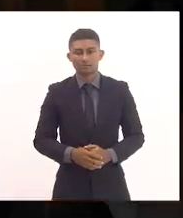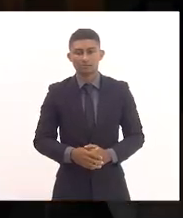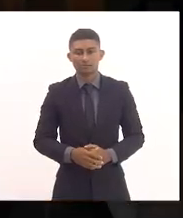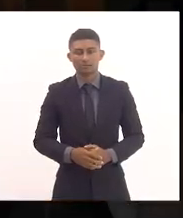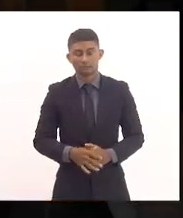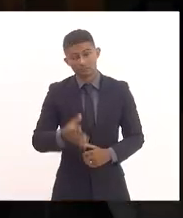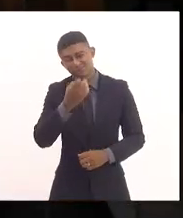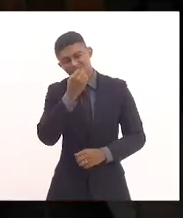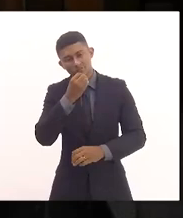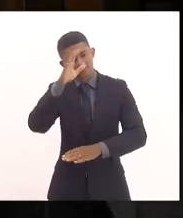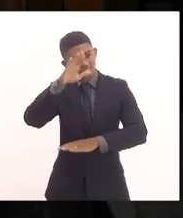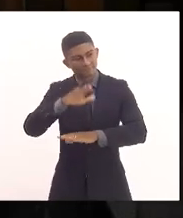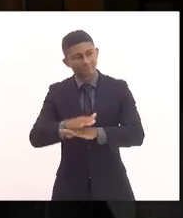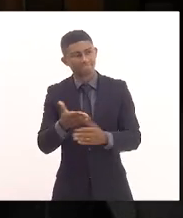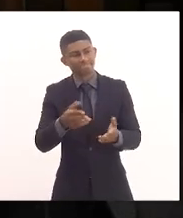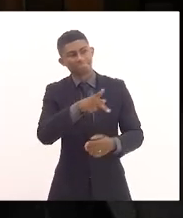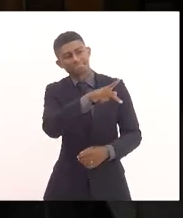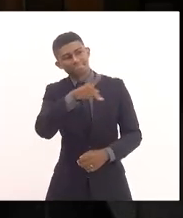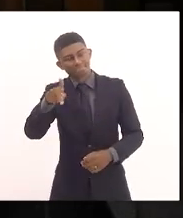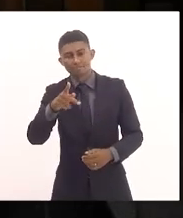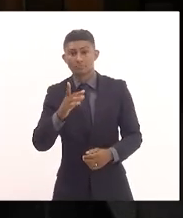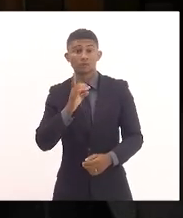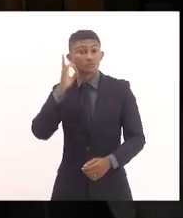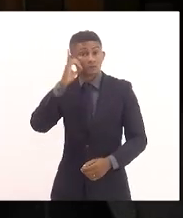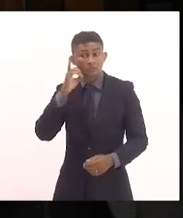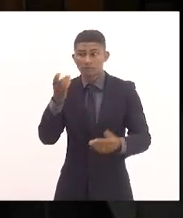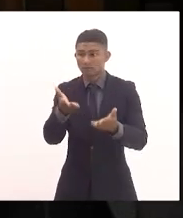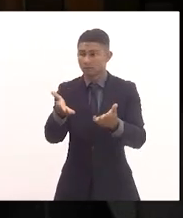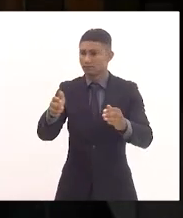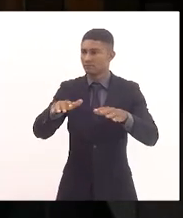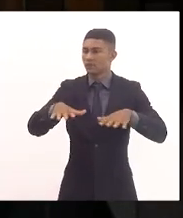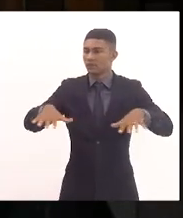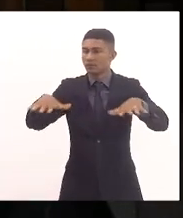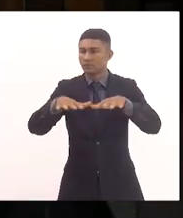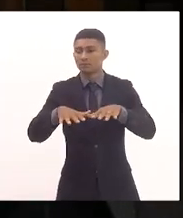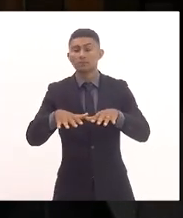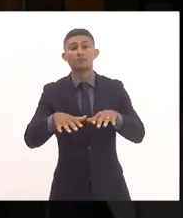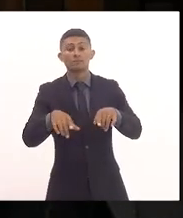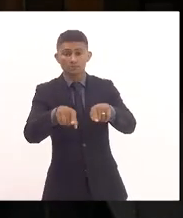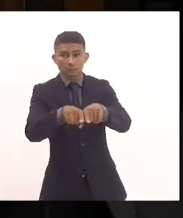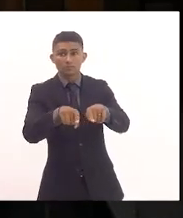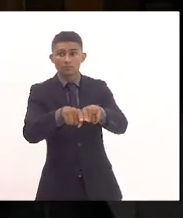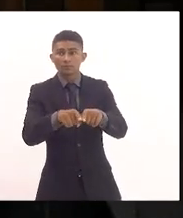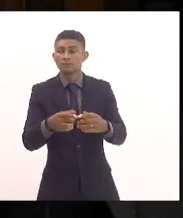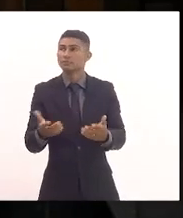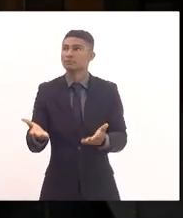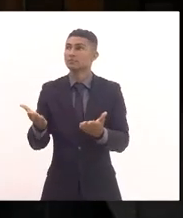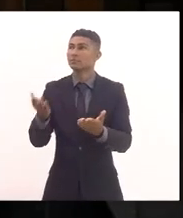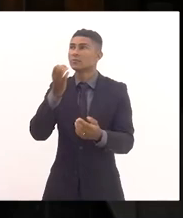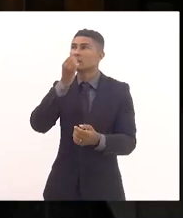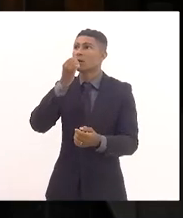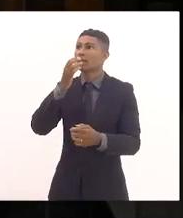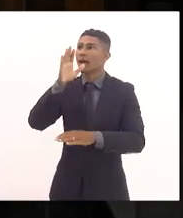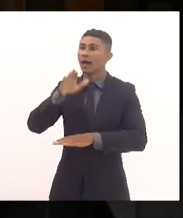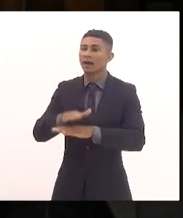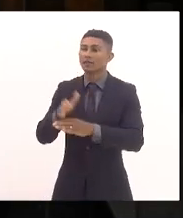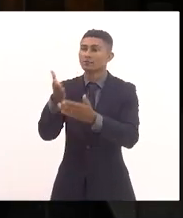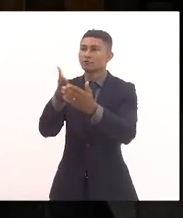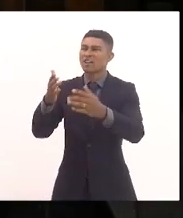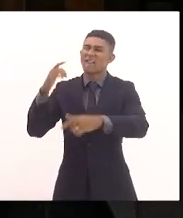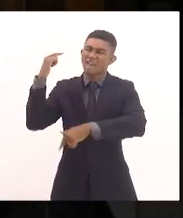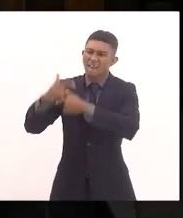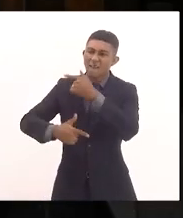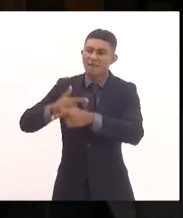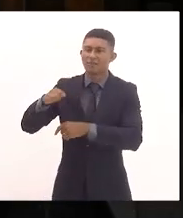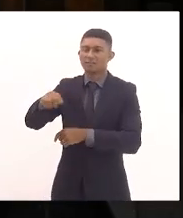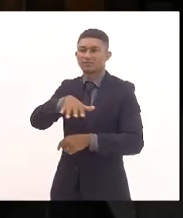Boa tarde, presidente, deputados, deputadas, e principalmente, boa tarde, trabalhadores da